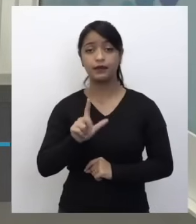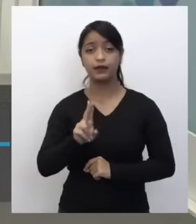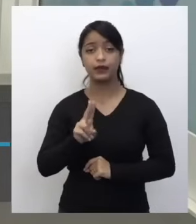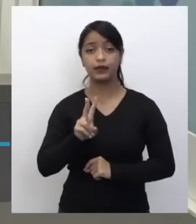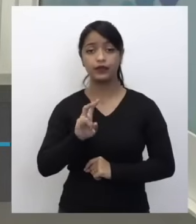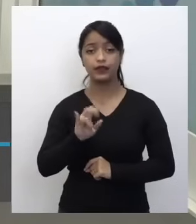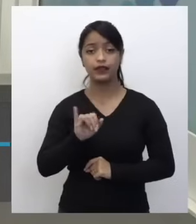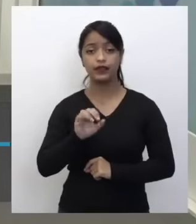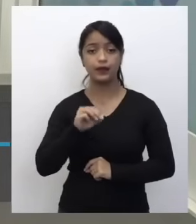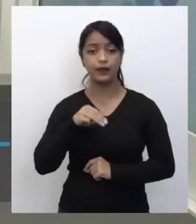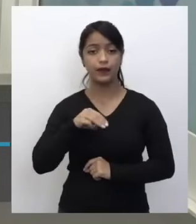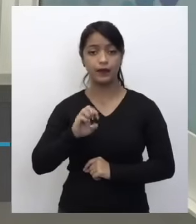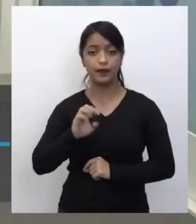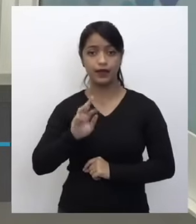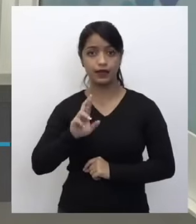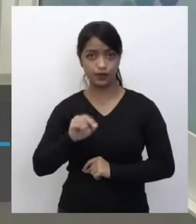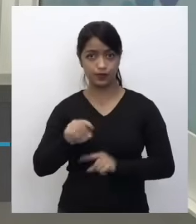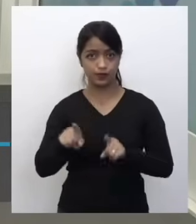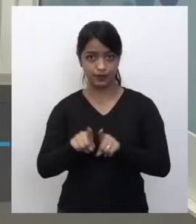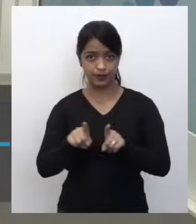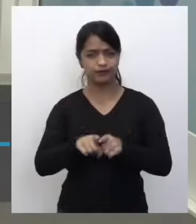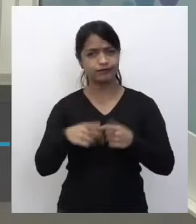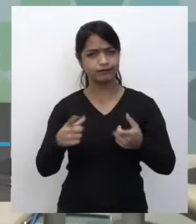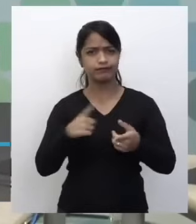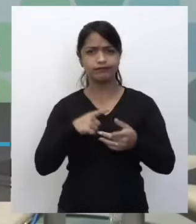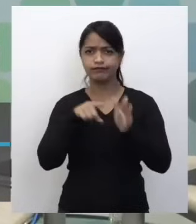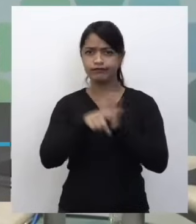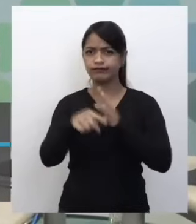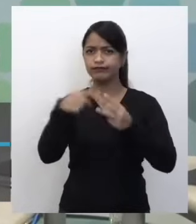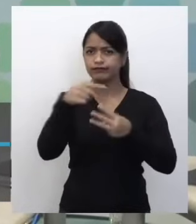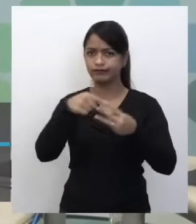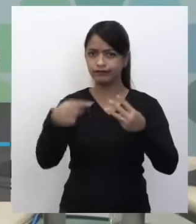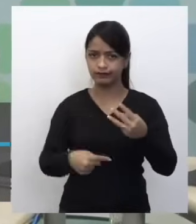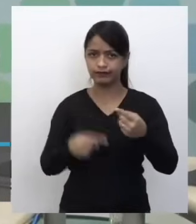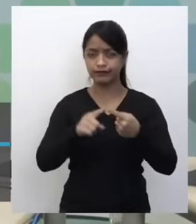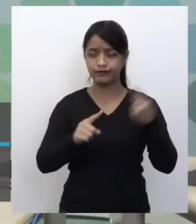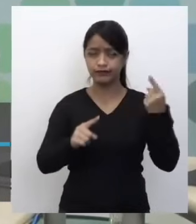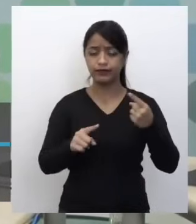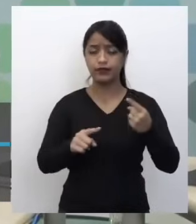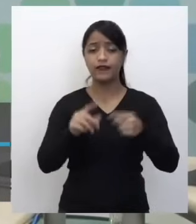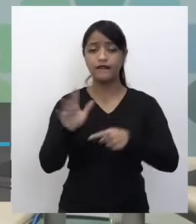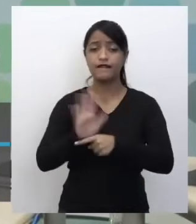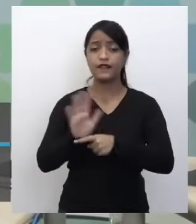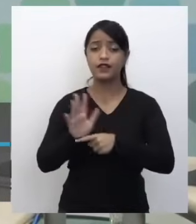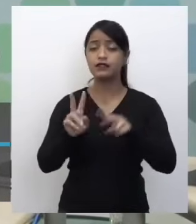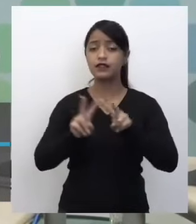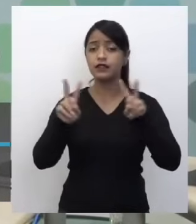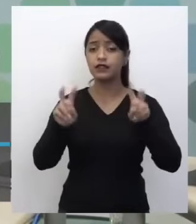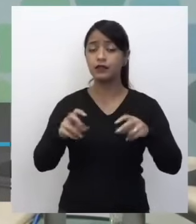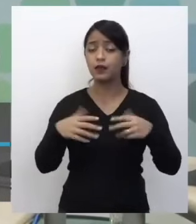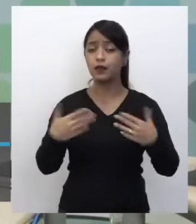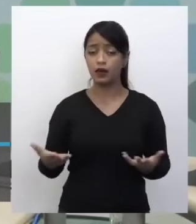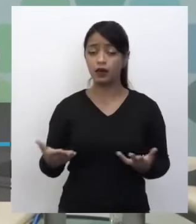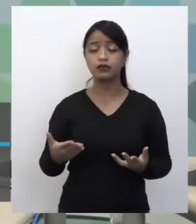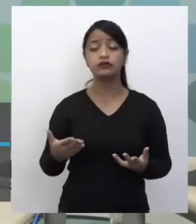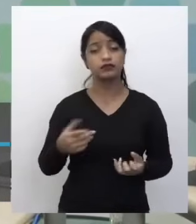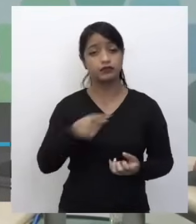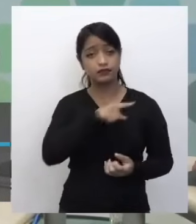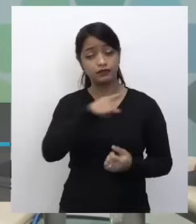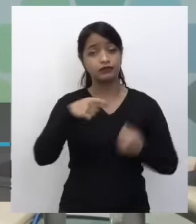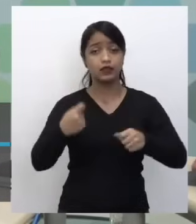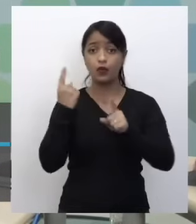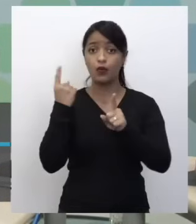3 questionamentos, né? O primeiro era qual o tema abordado no vídeo, né? E a ideia é que o aluno, né, conseguisse identificar aí